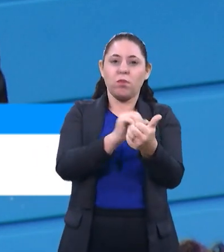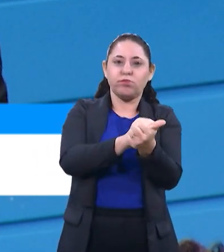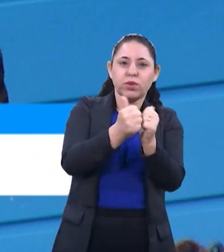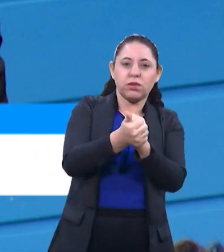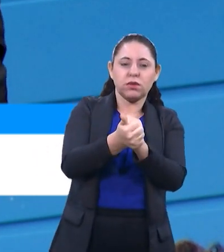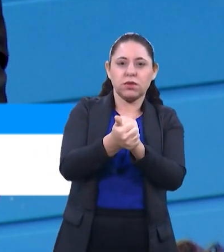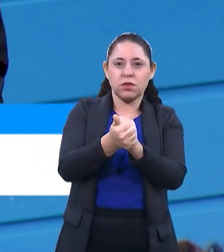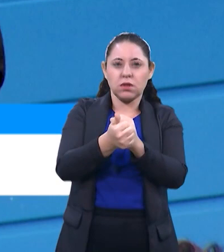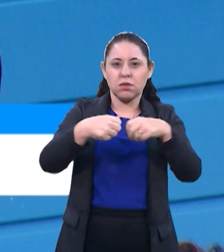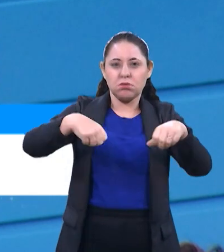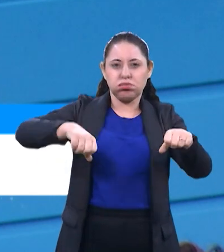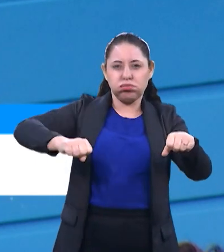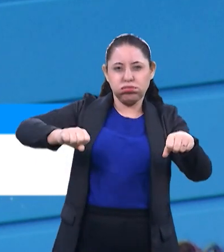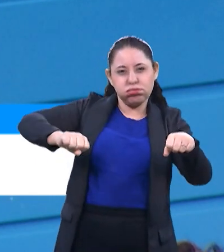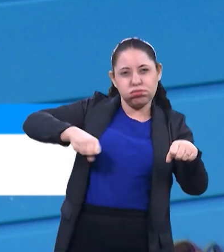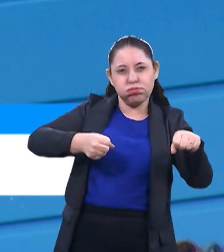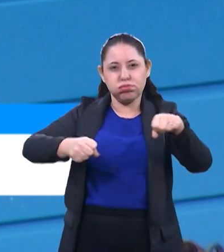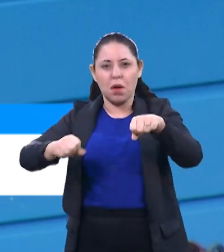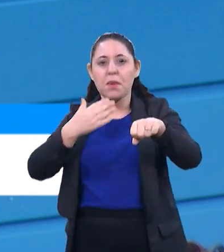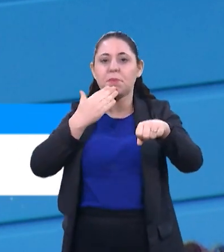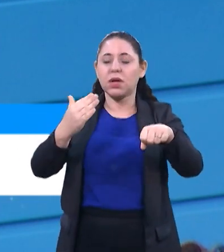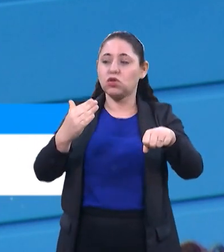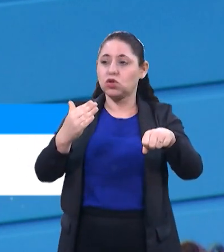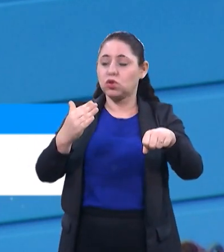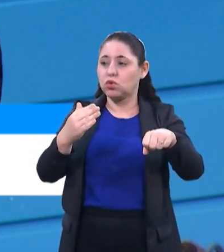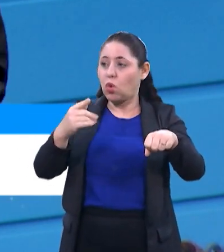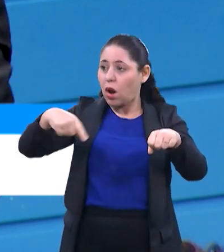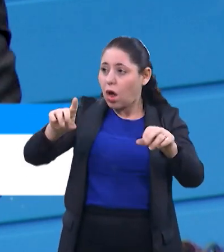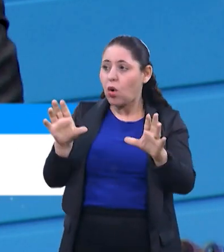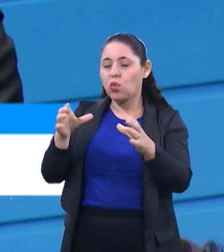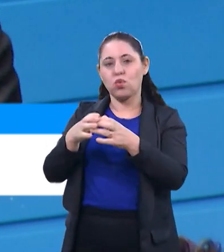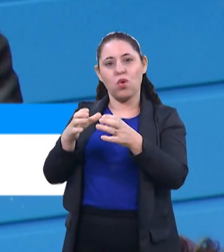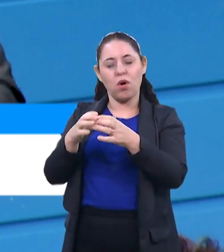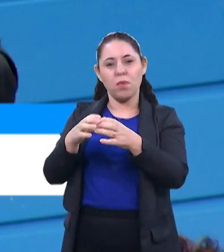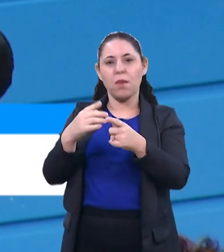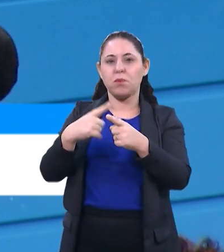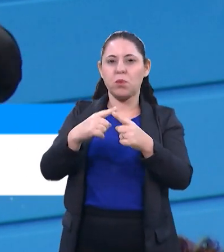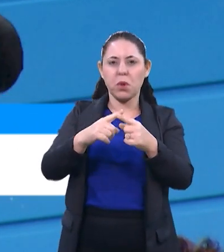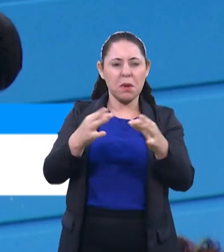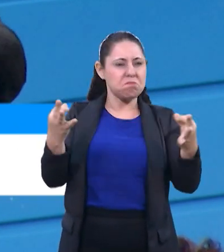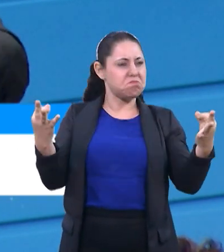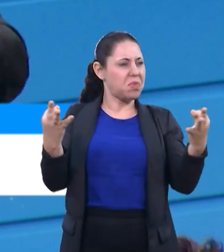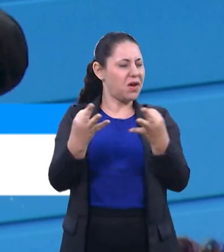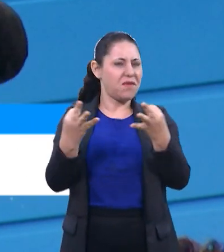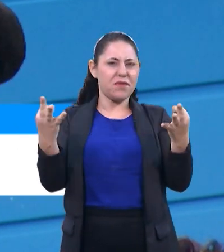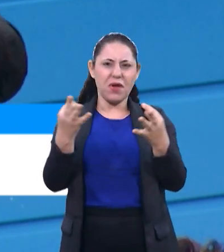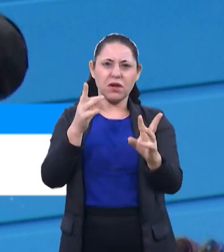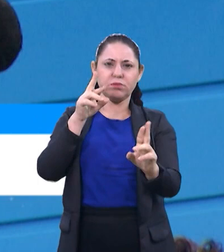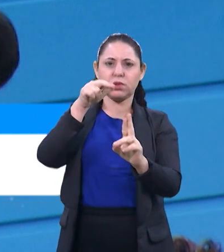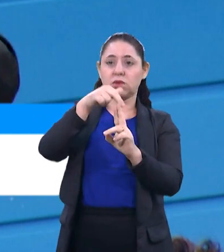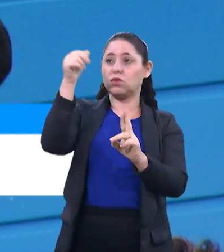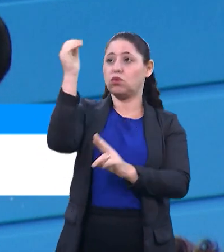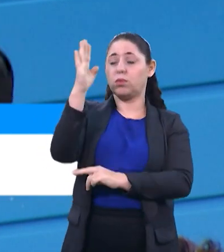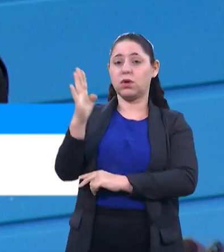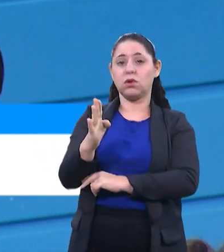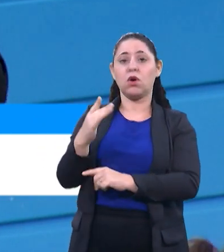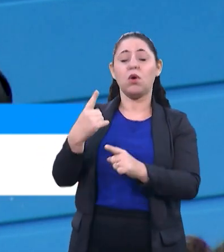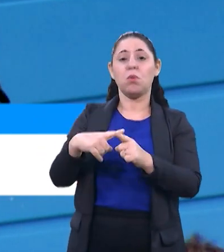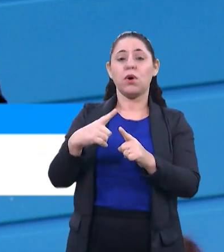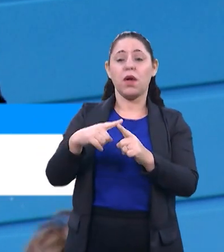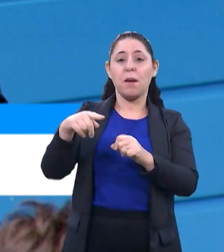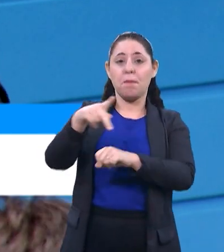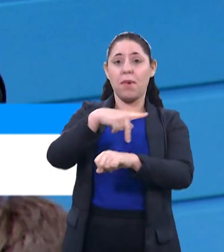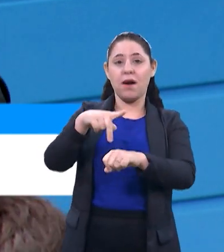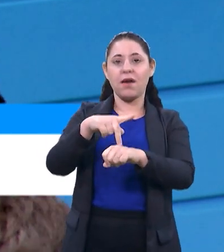primeira etapa do Campeonato Brasileiro de Motocross por solicitação dos pilotos, porque tornou-se uma pista referência